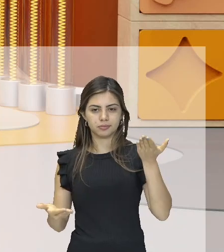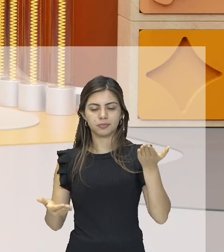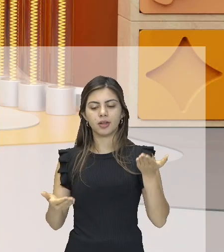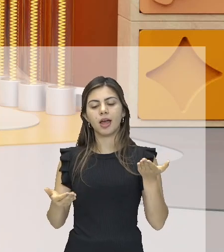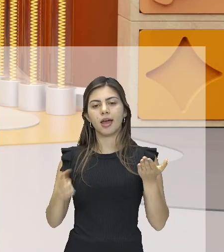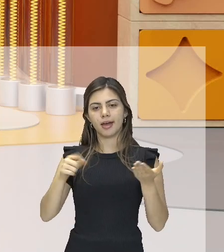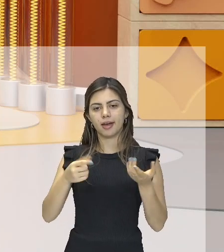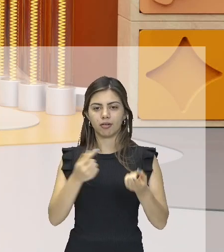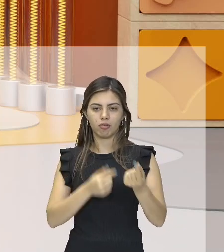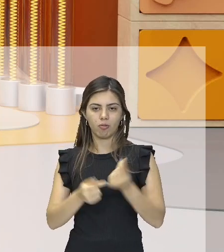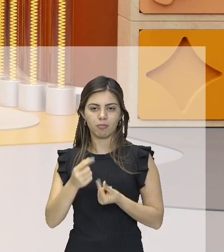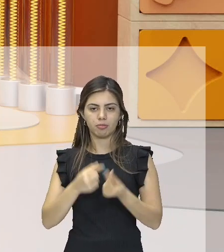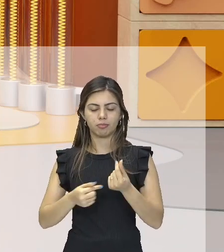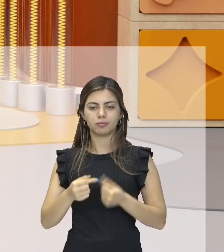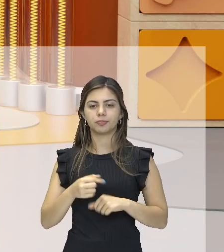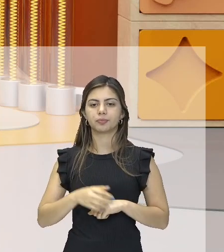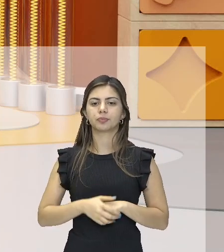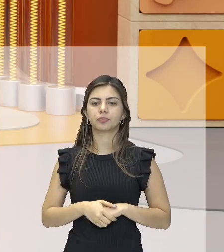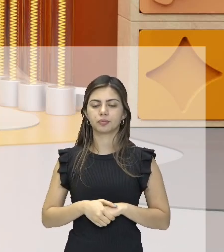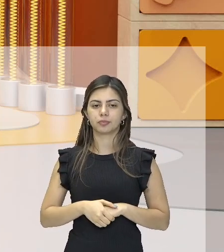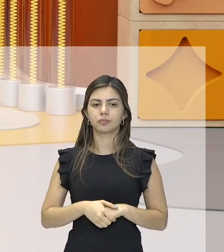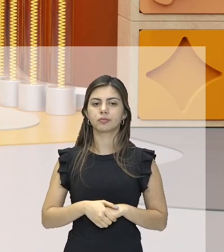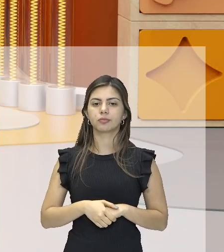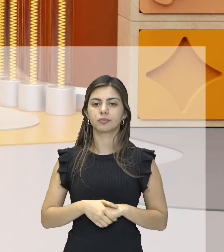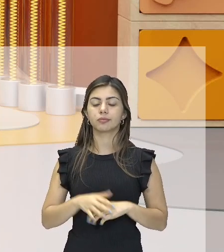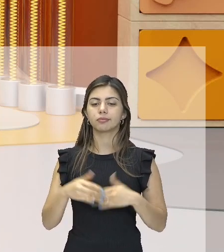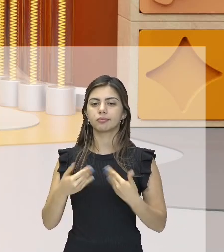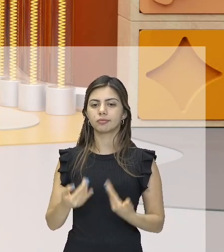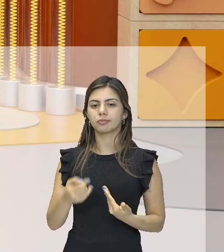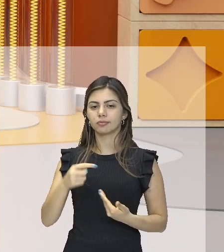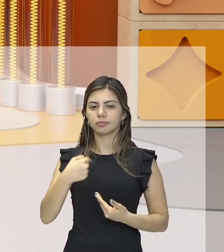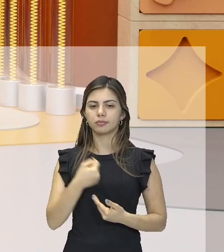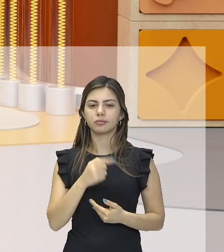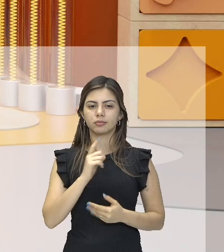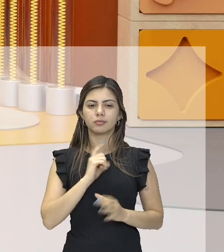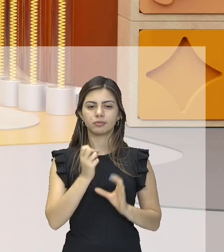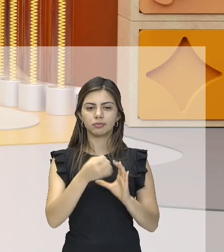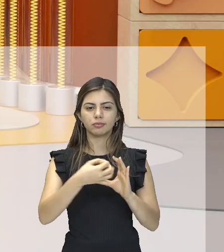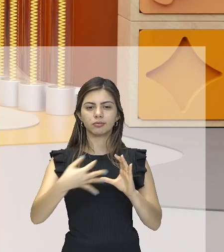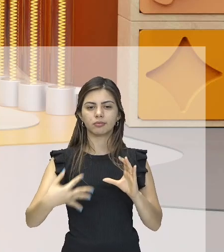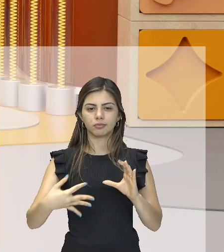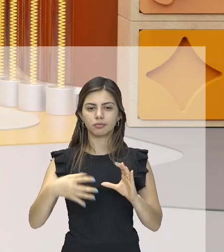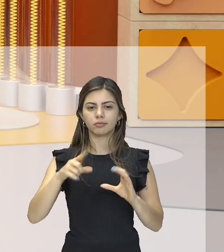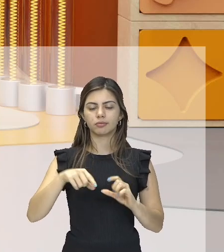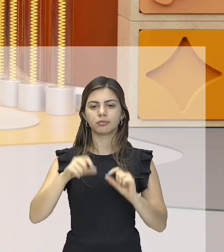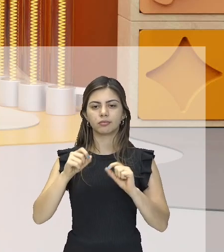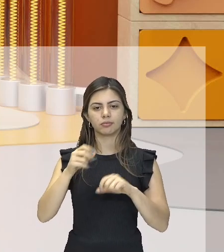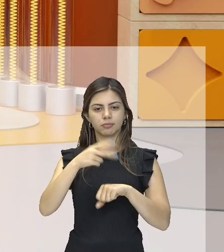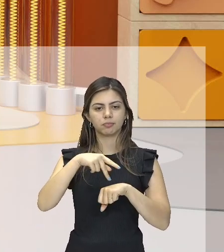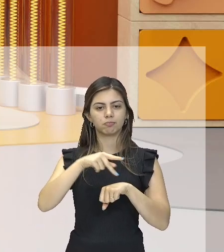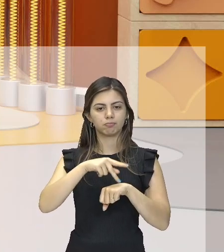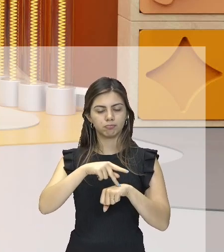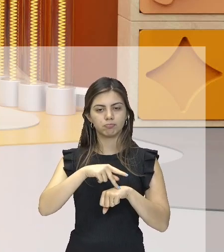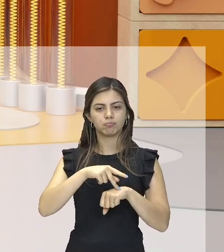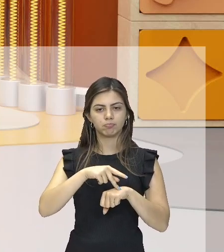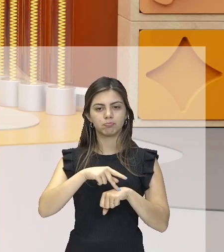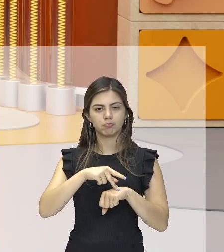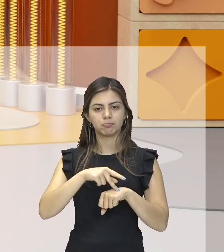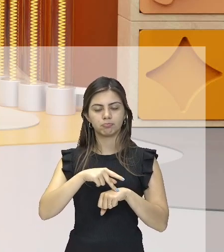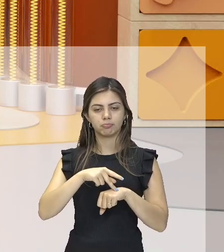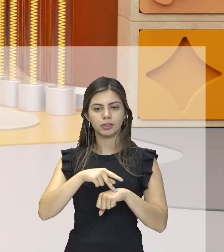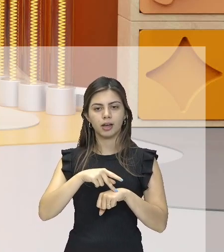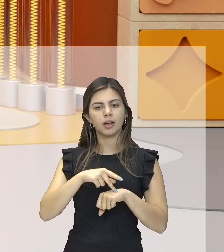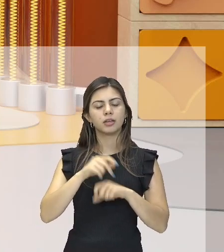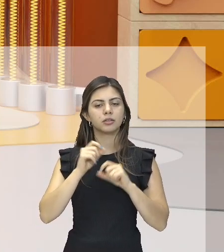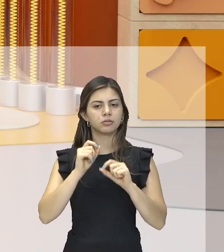comercial favorável. Para isso existir, né, eu vou ter aí características como um estado forte. Se esse estado ele